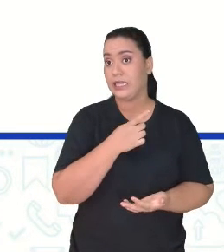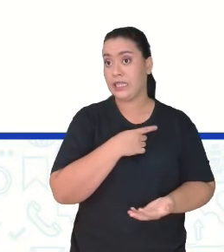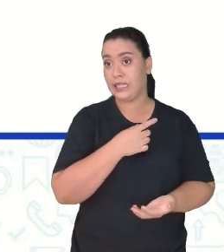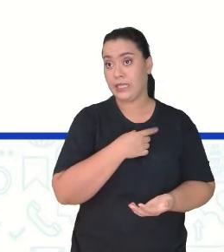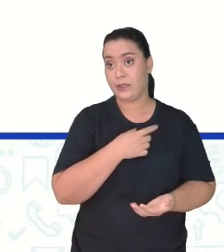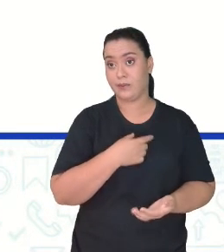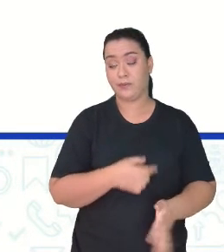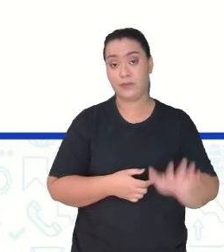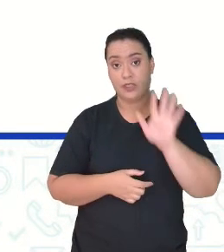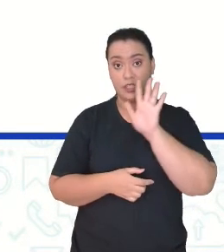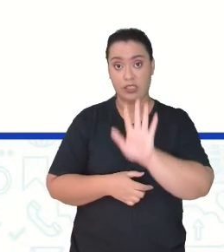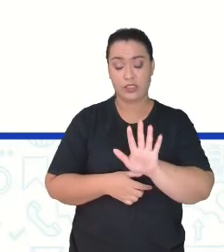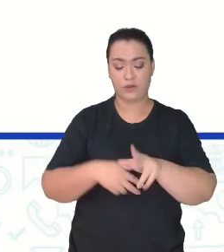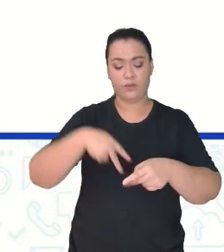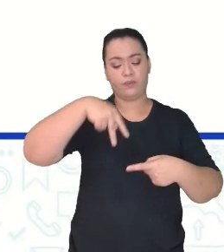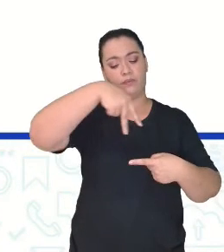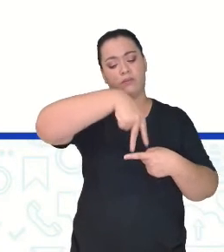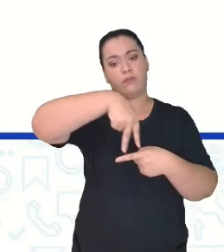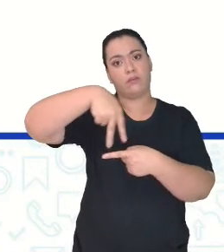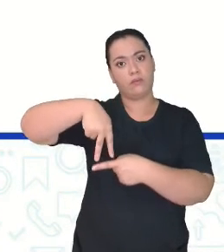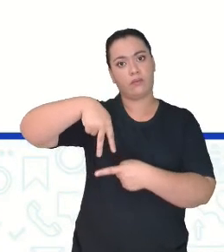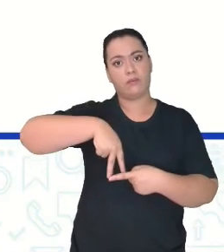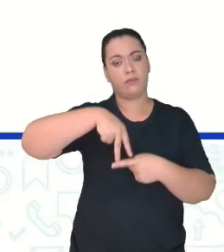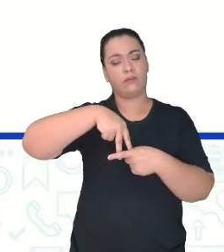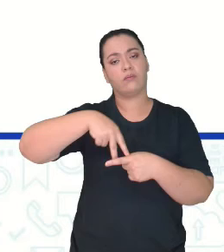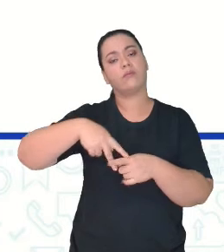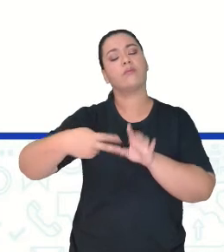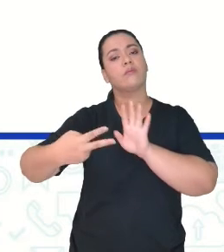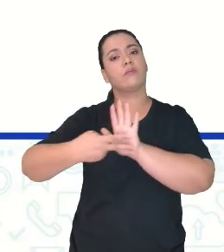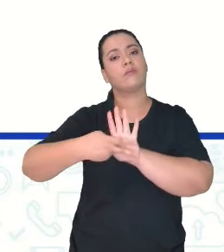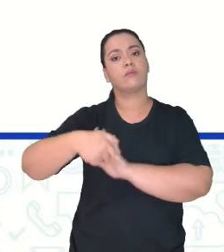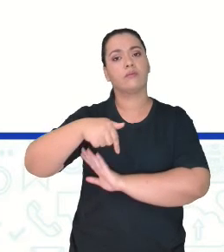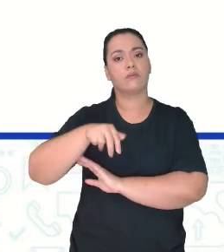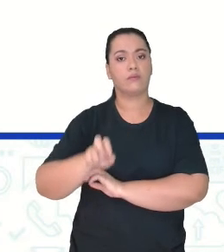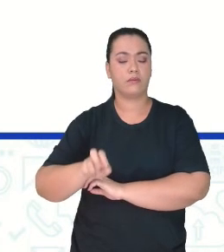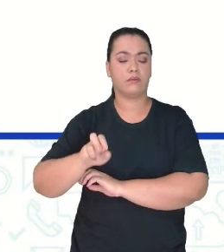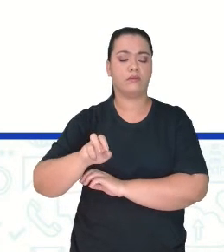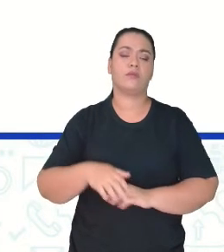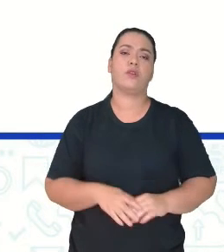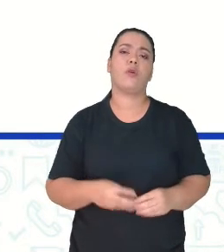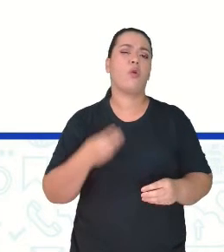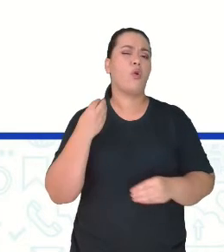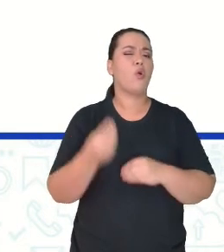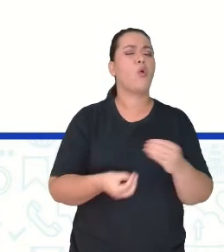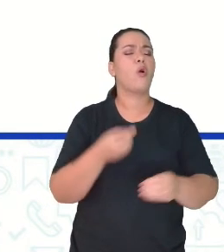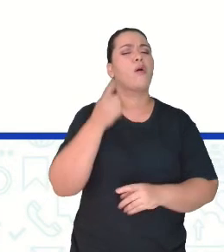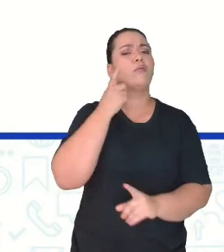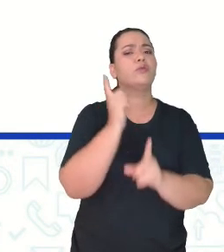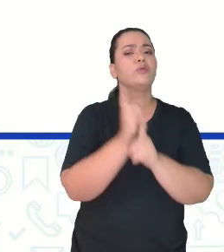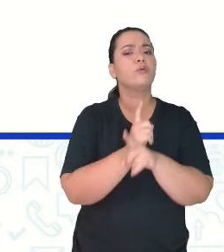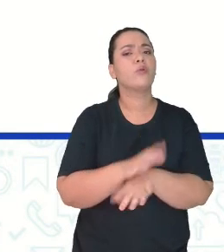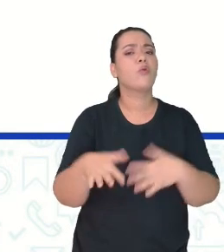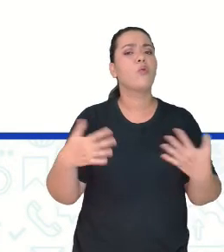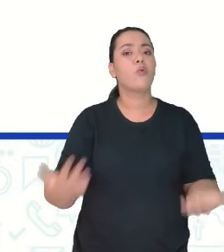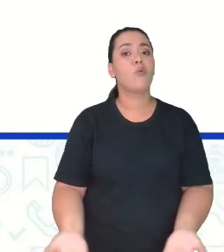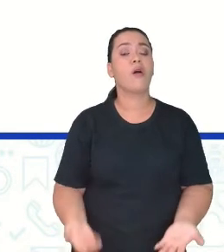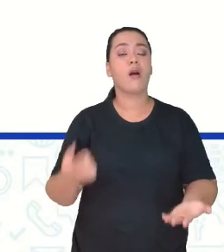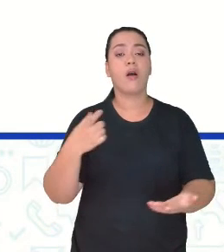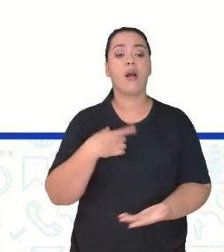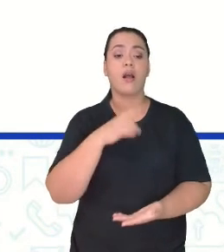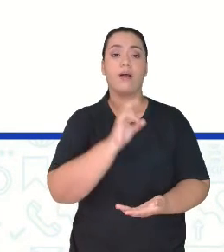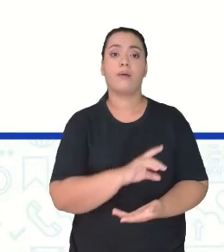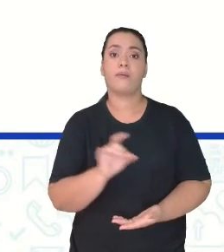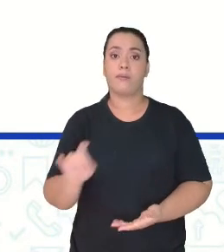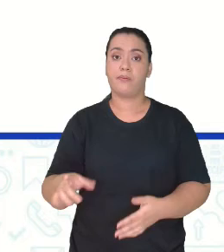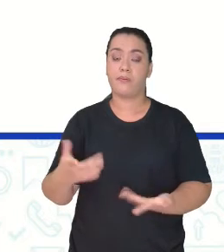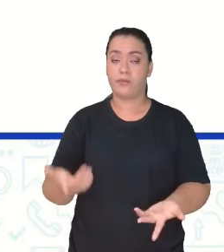de 5 triângulos, que é igual a 75. Então, como é que eu faço para descobrir a medida de cada